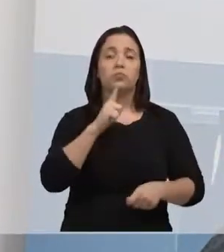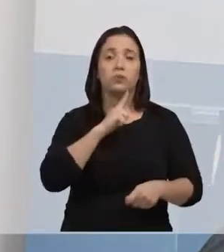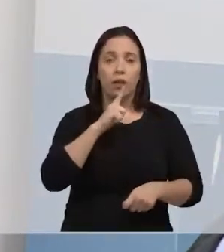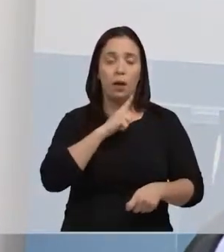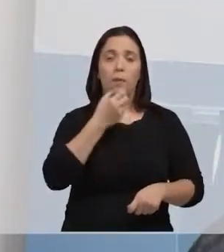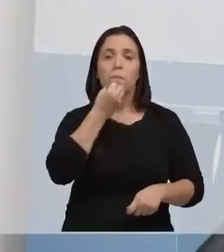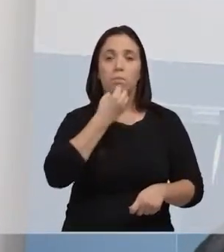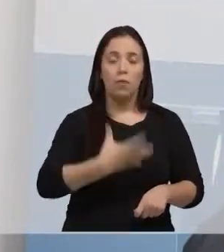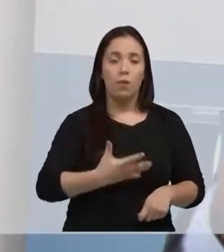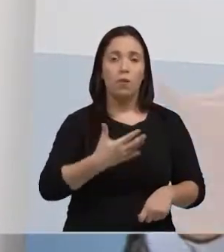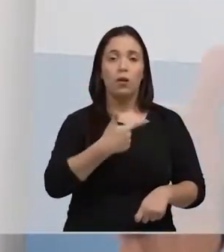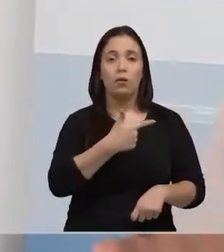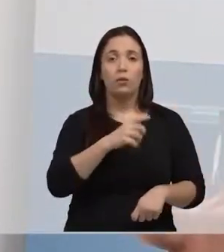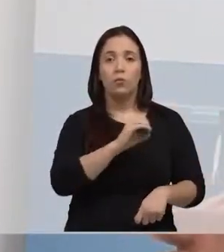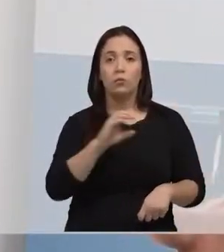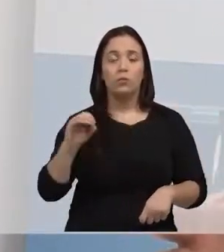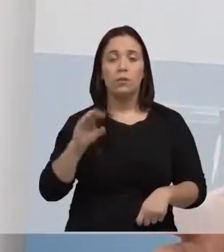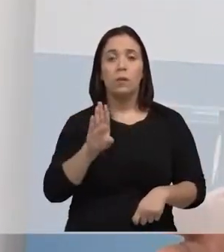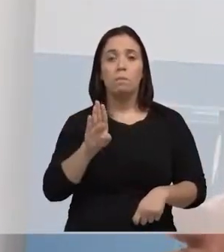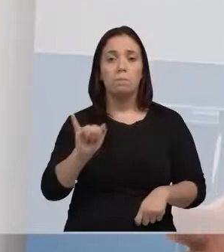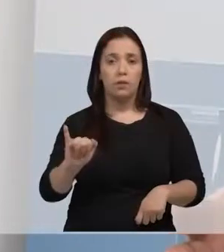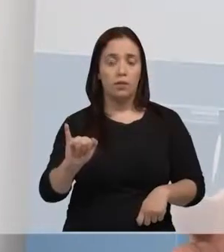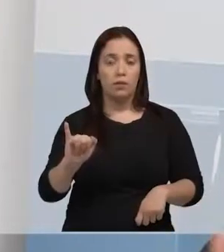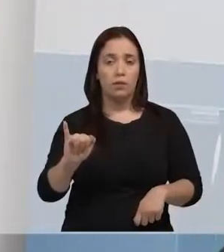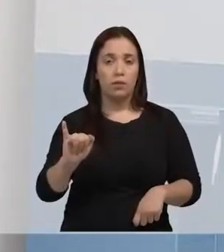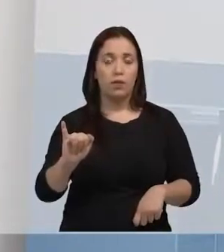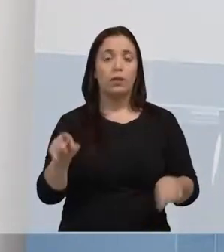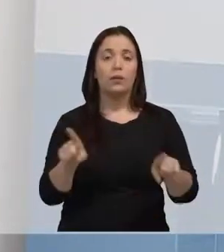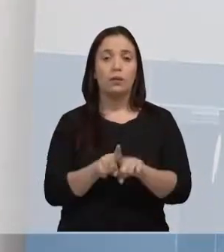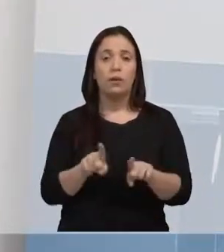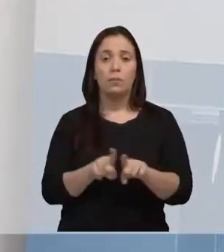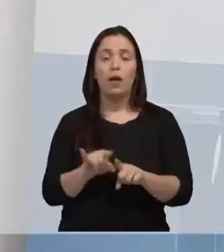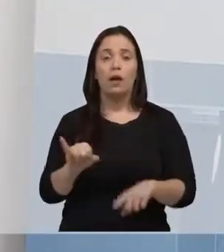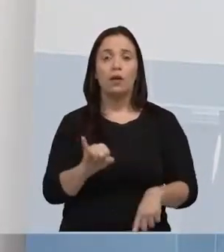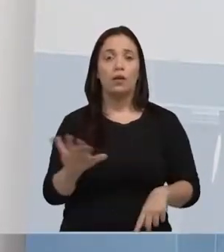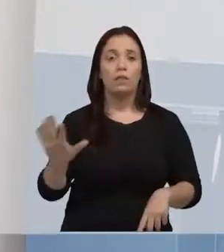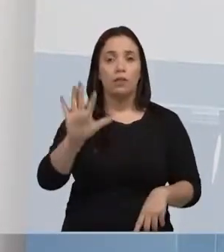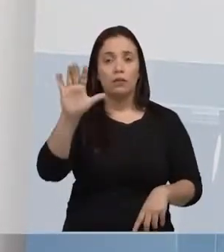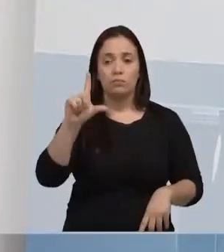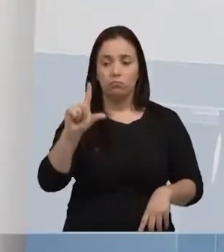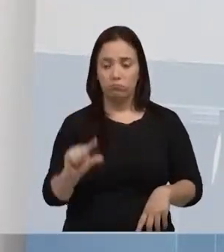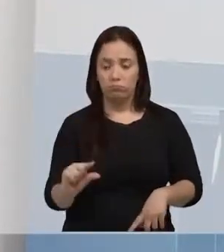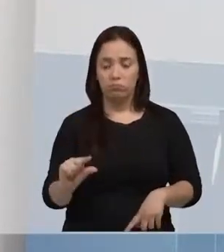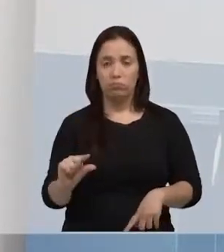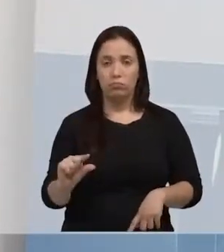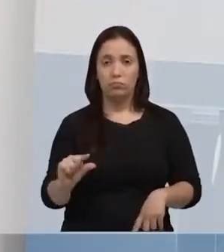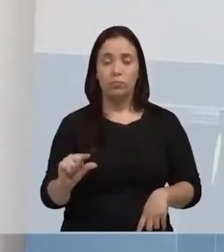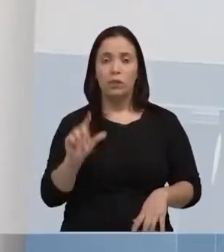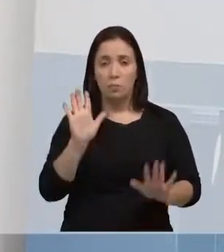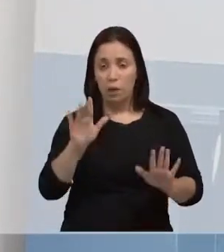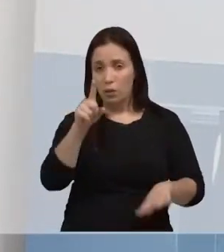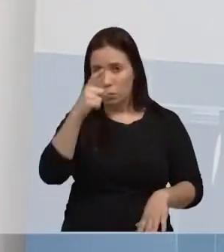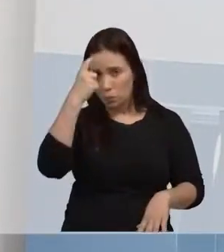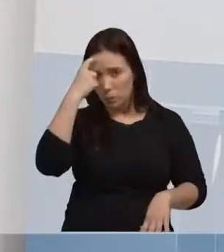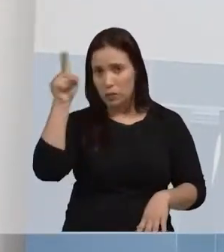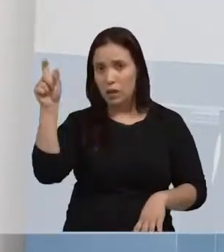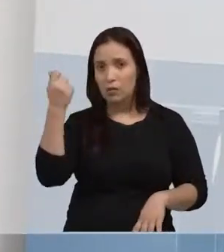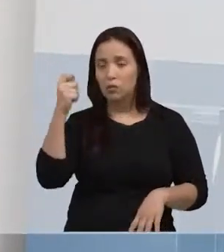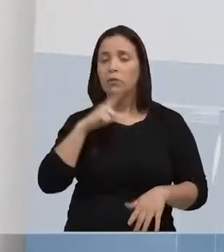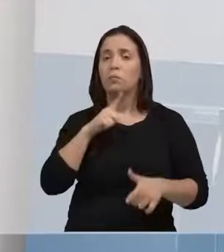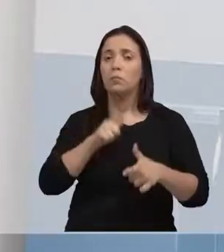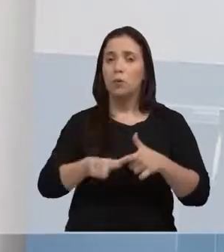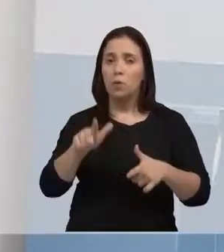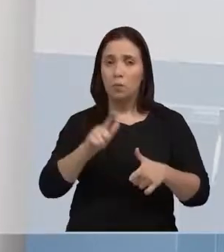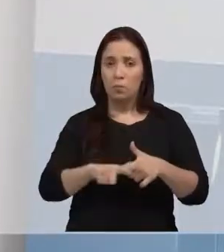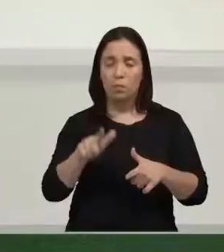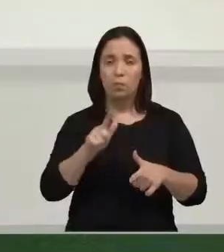muito bom, mais de 200 bilhões, né? Tá uma inflação baixa e a crise ainda não chegou aqui, mas você imagine. E um mercado